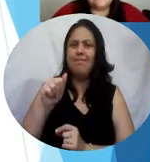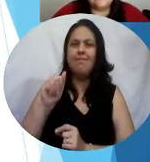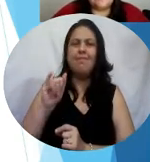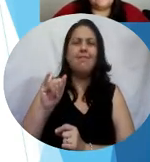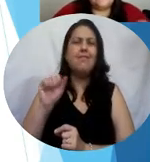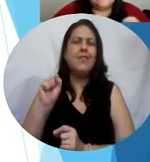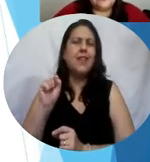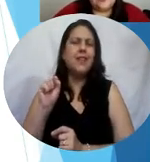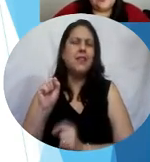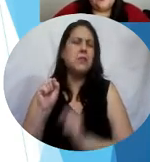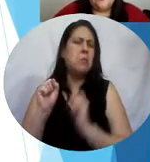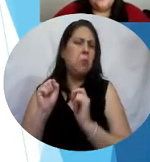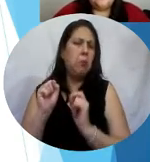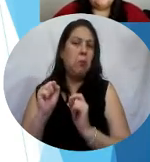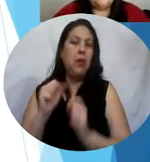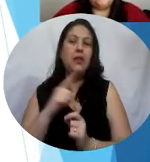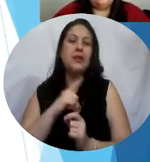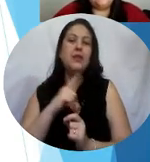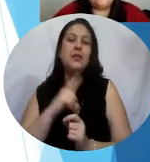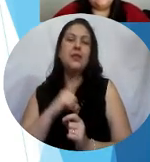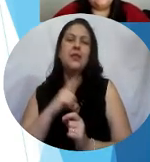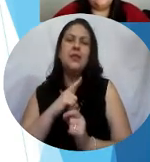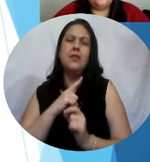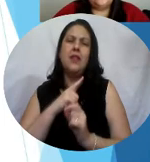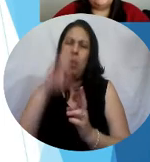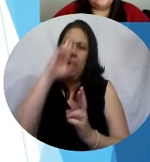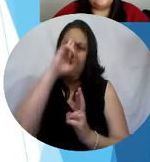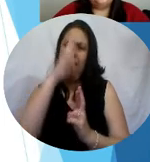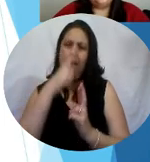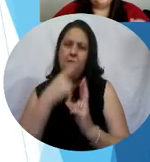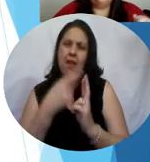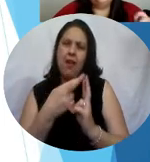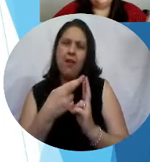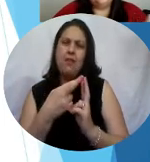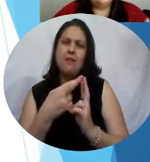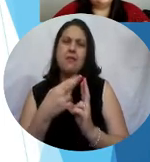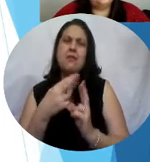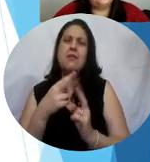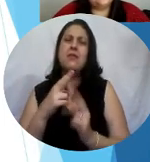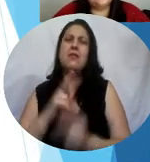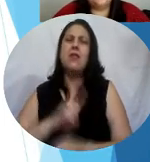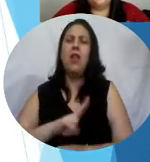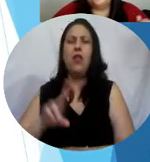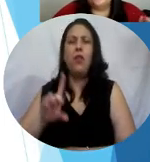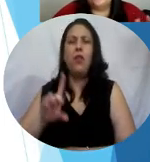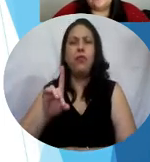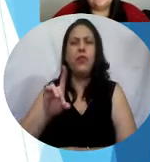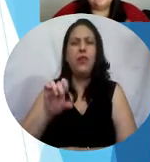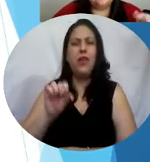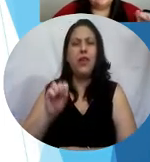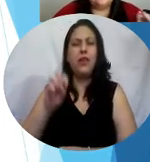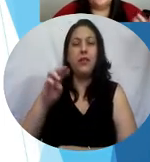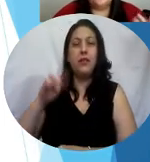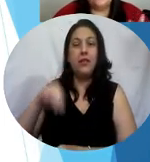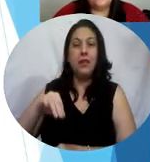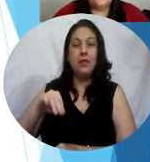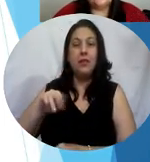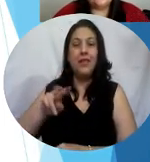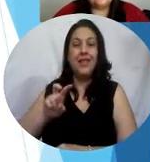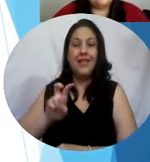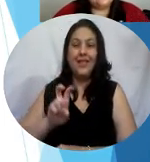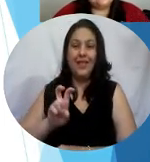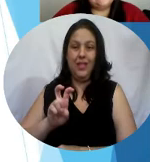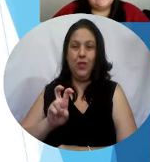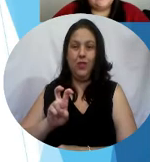o DSM-5, que ele é um livro onde contém toda a classificação das doenças,